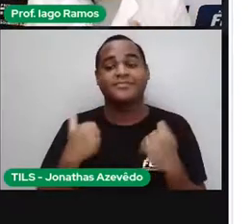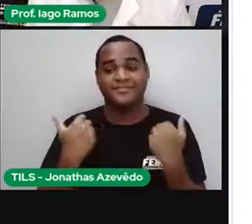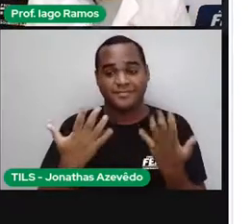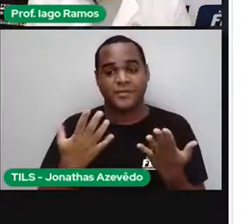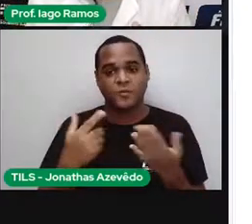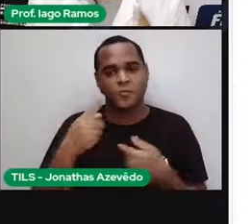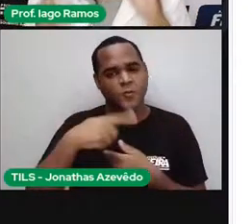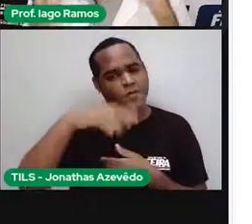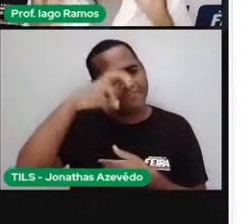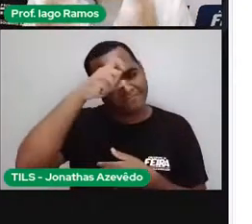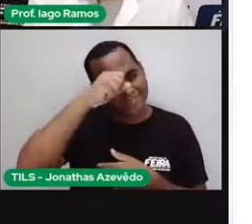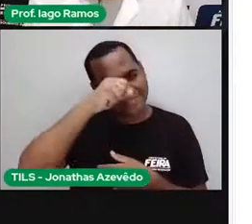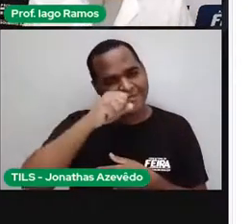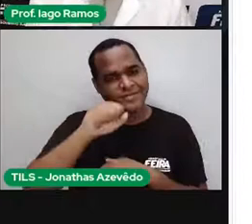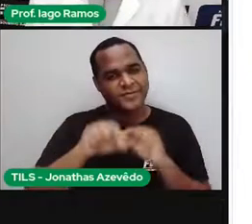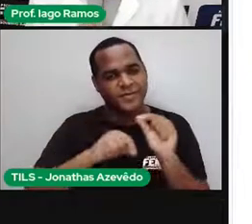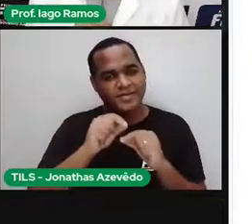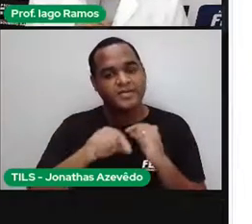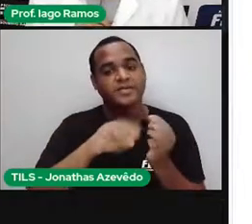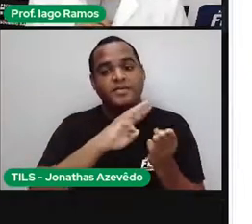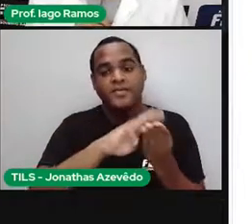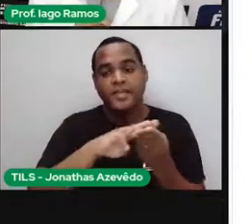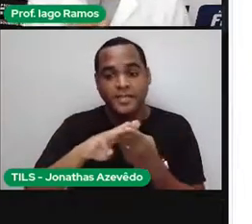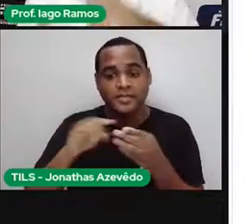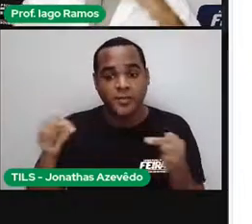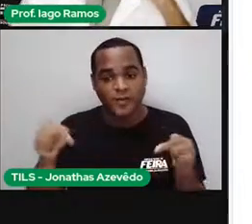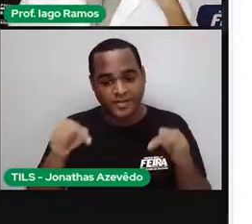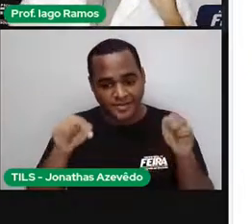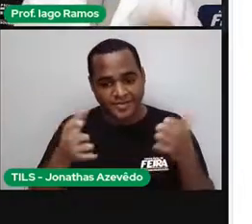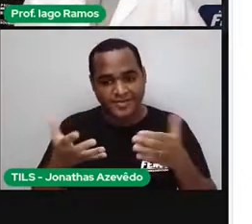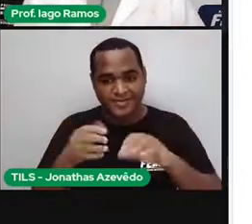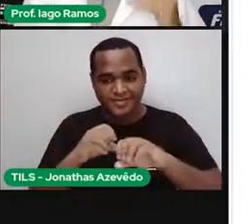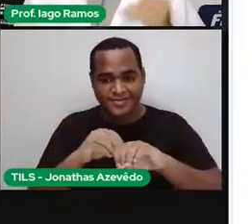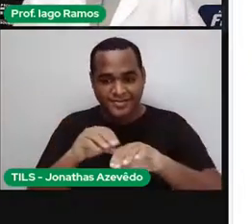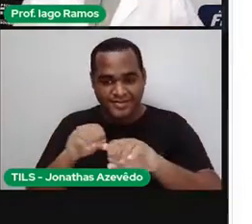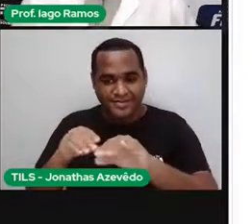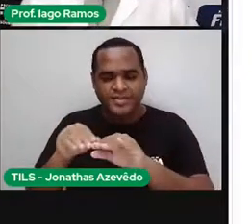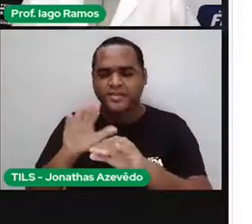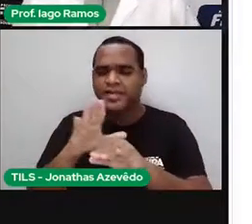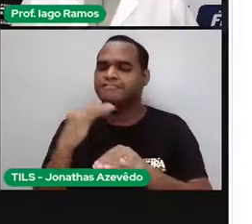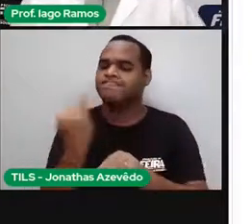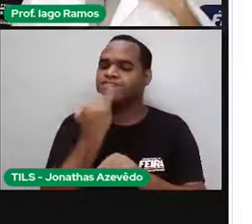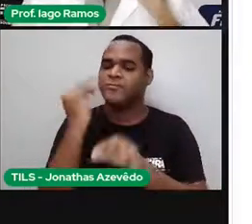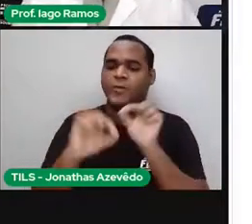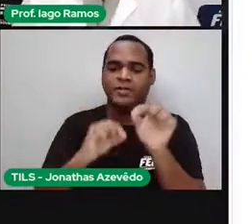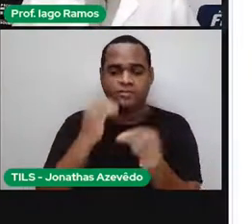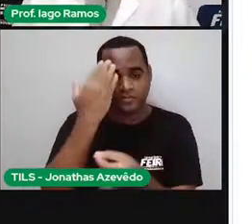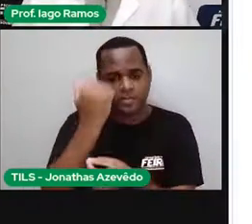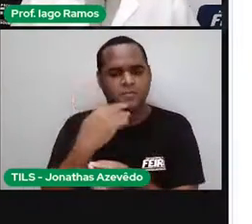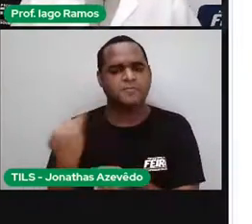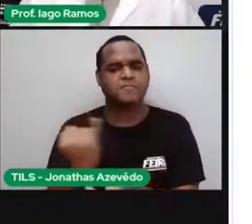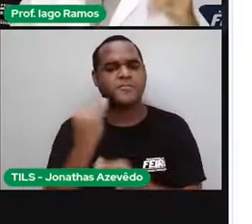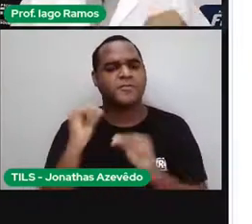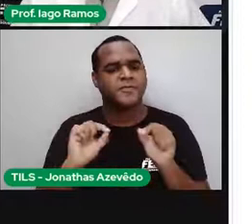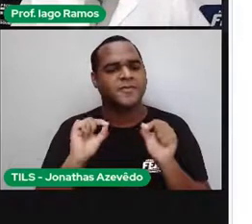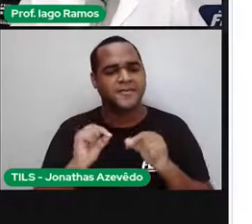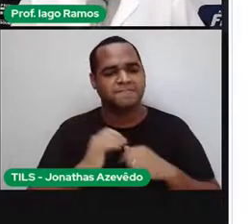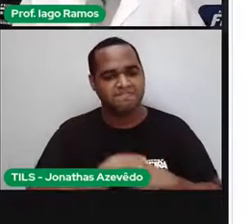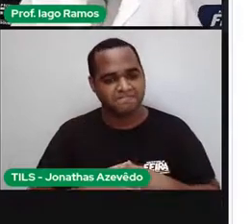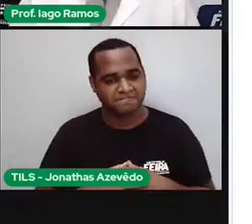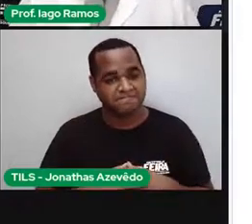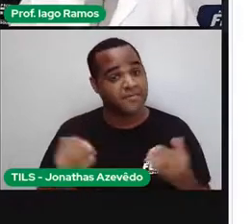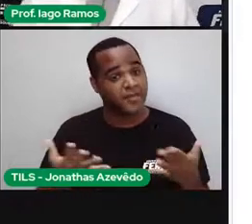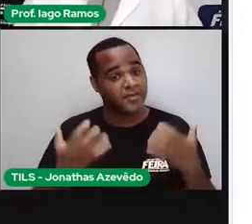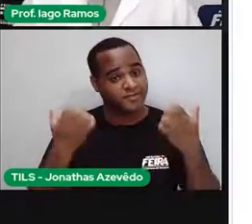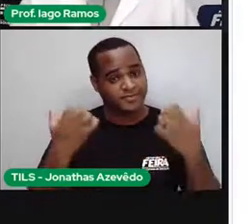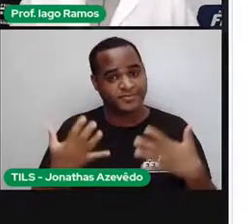a aprender a matemática dessa aula o que é que é importante a gente saber até aqui pra